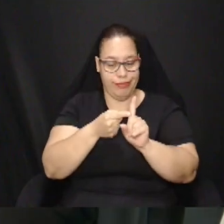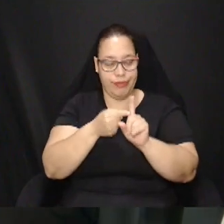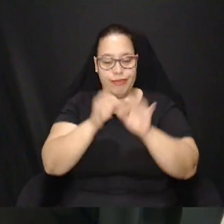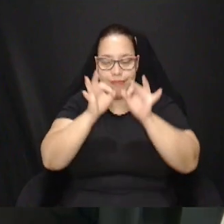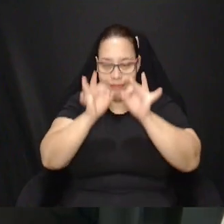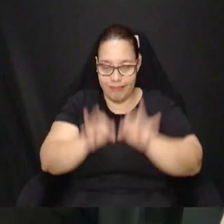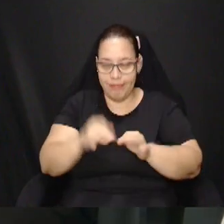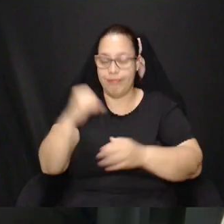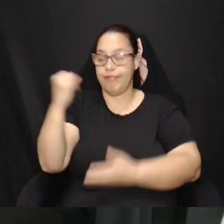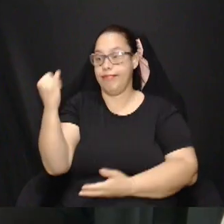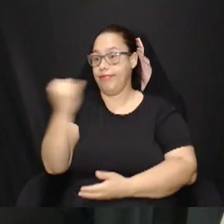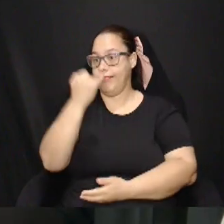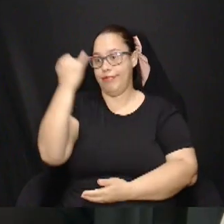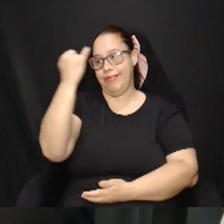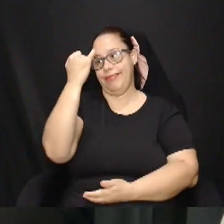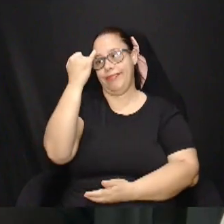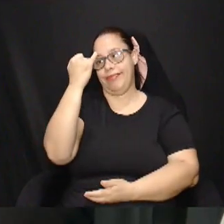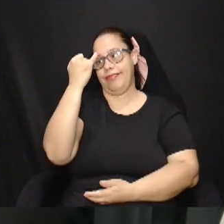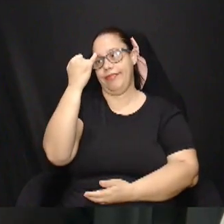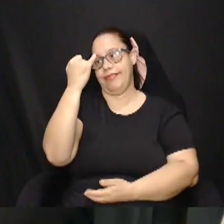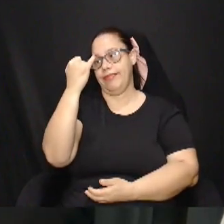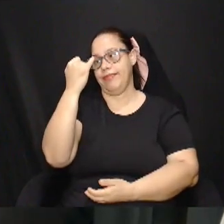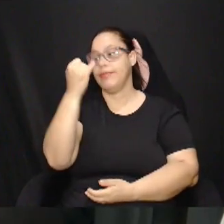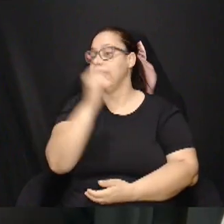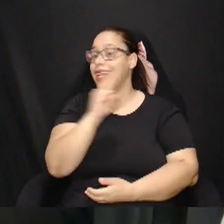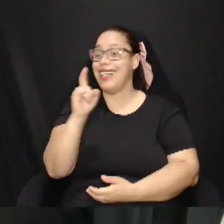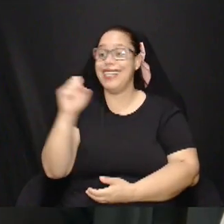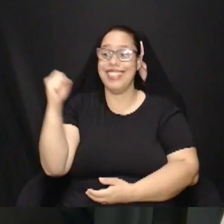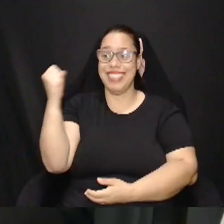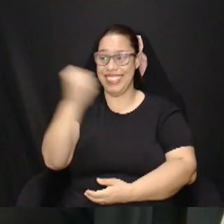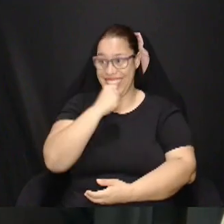importante, e que faça com que não se agrave aquilo que